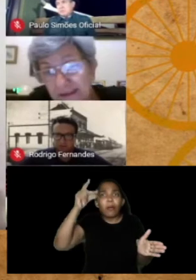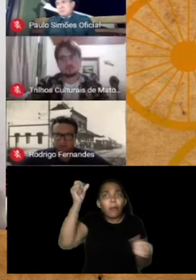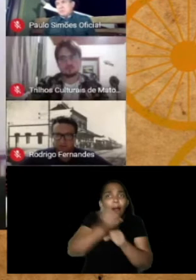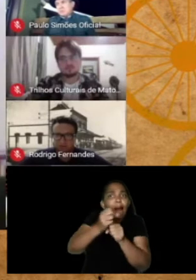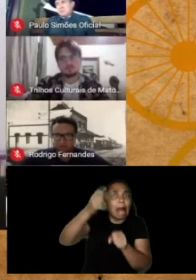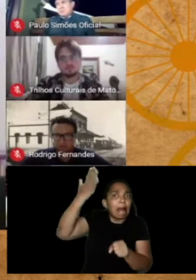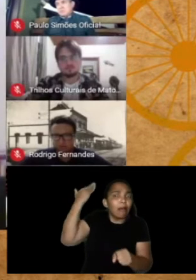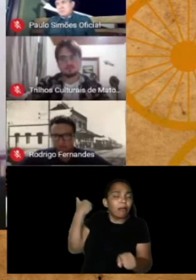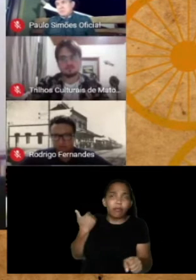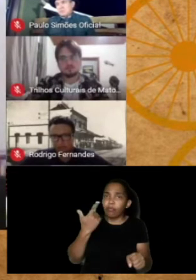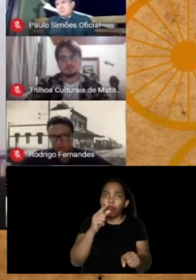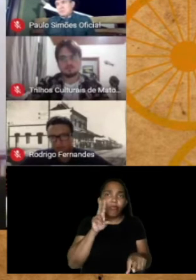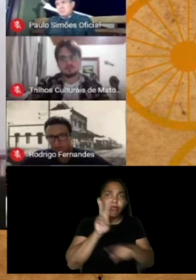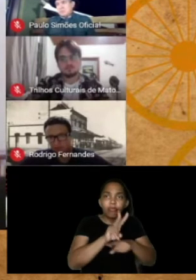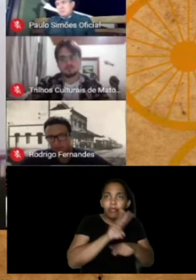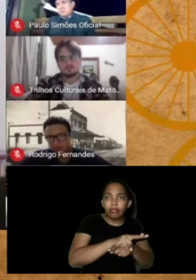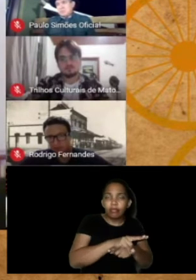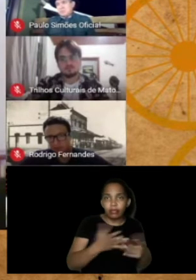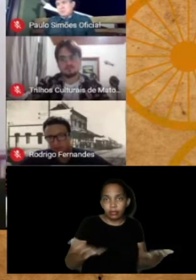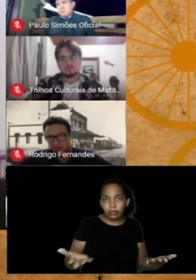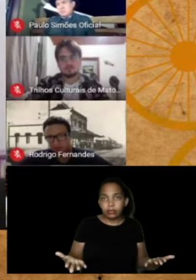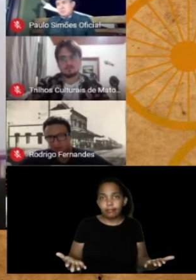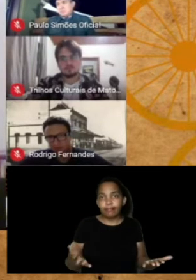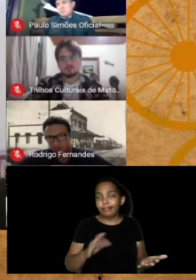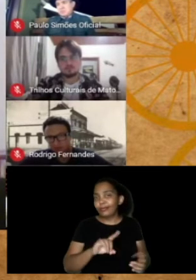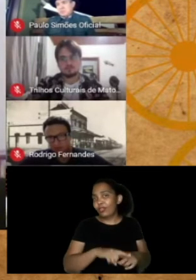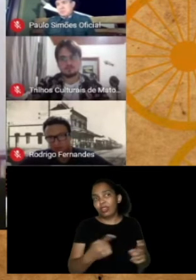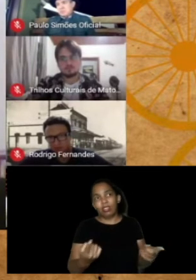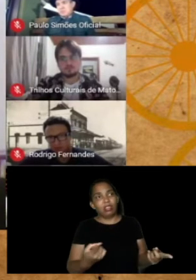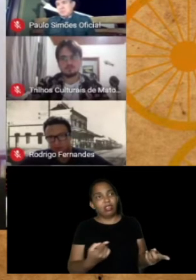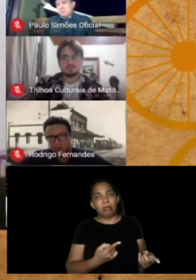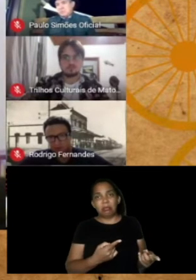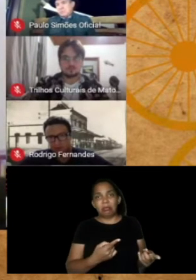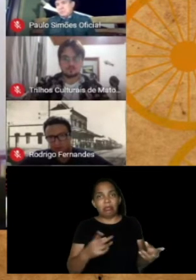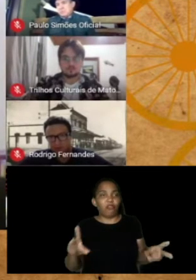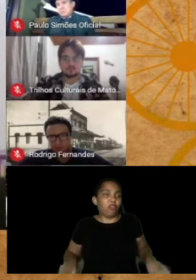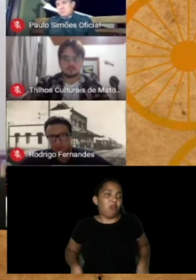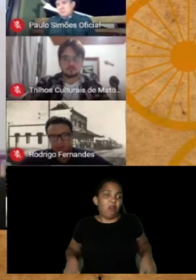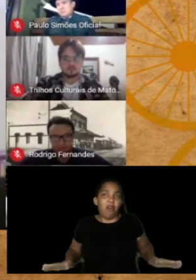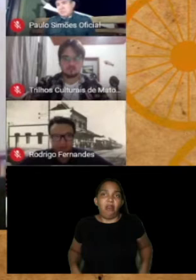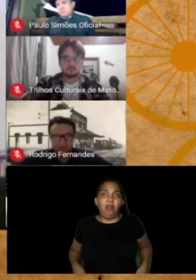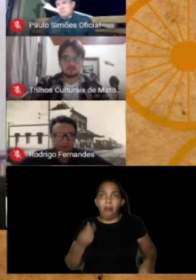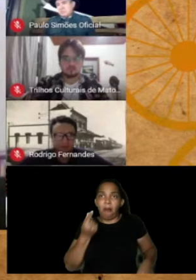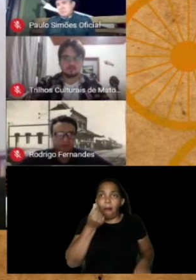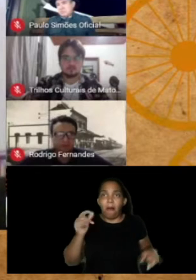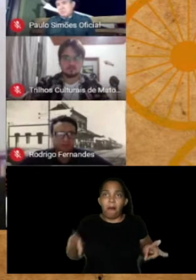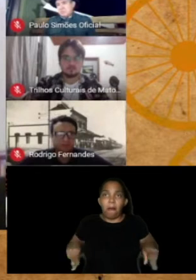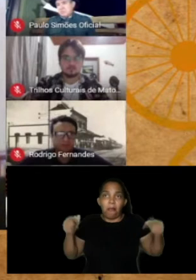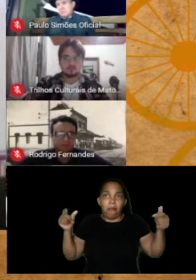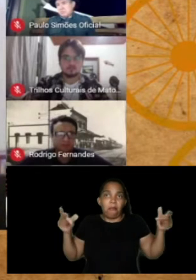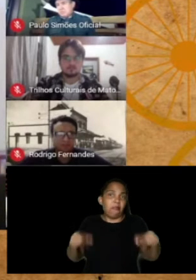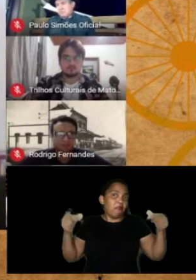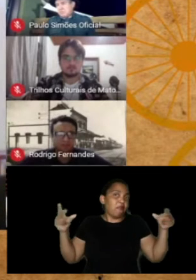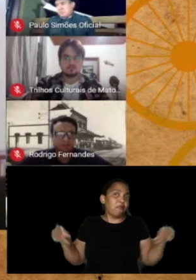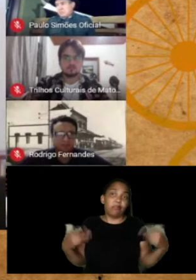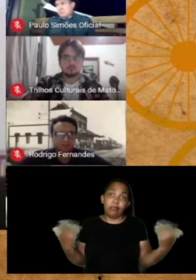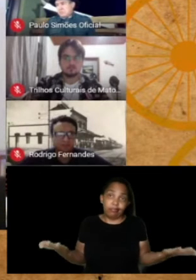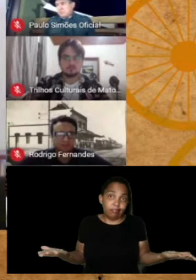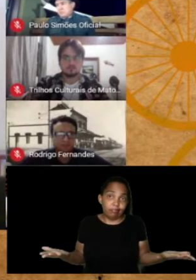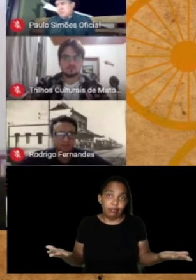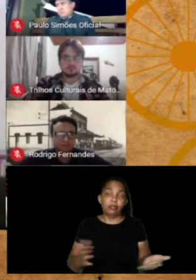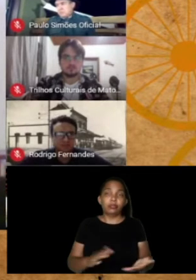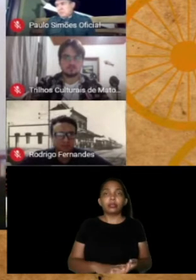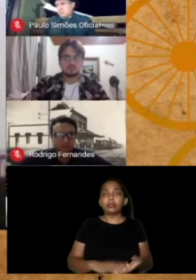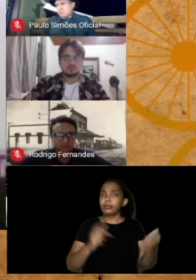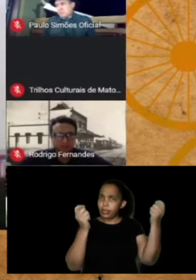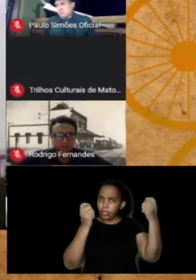esse trem, ele foi um desperdício de dinheiro, um desperdício de tudo, sabe? Poderiam